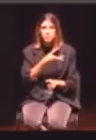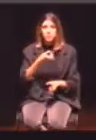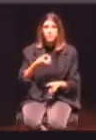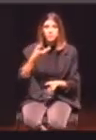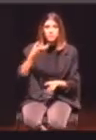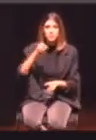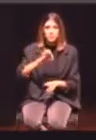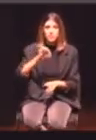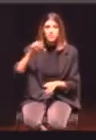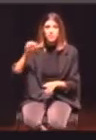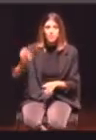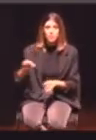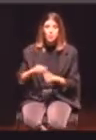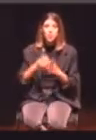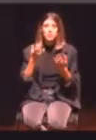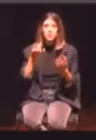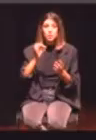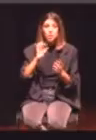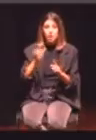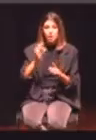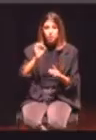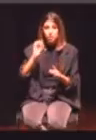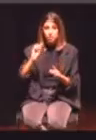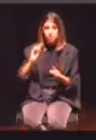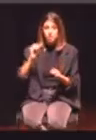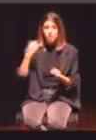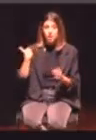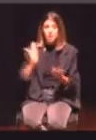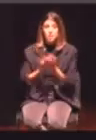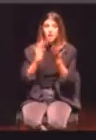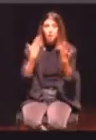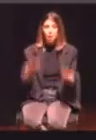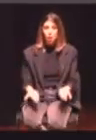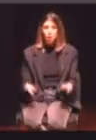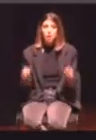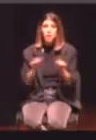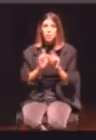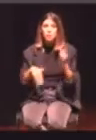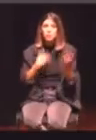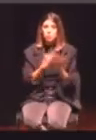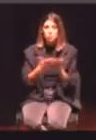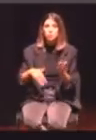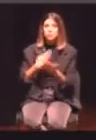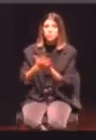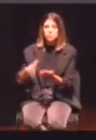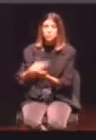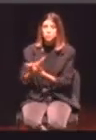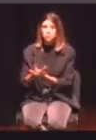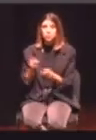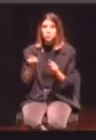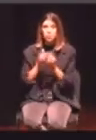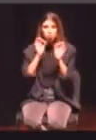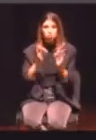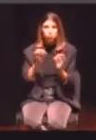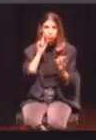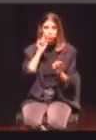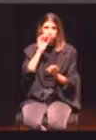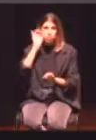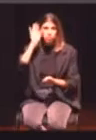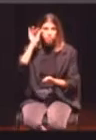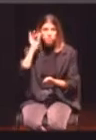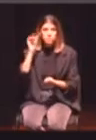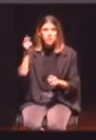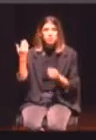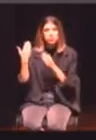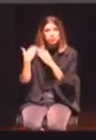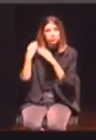1988. Desde os anos 80 até ao dia de hoje, muitas têm sido as propostas ecologistas para que os animais sejam tratados com